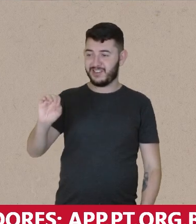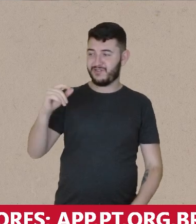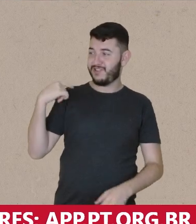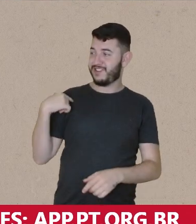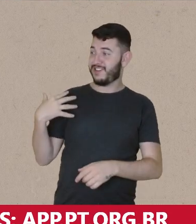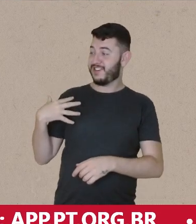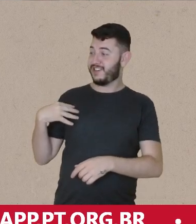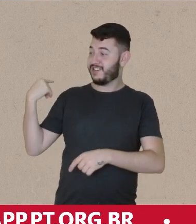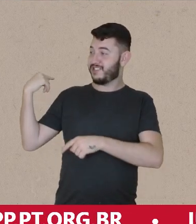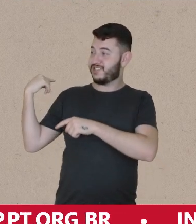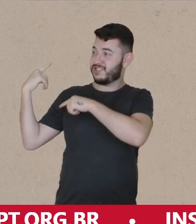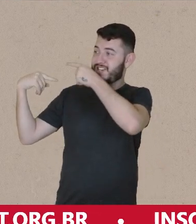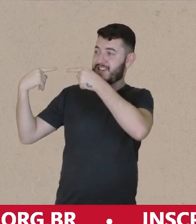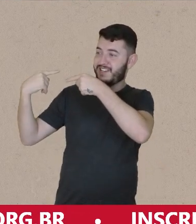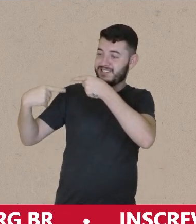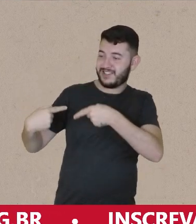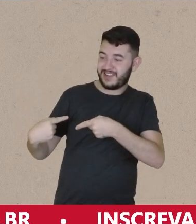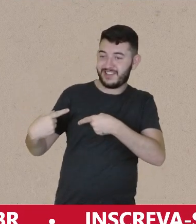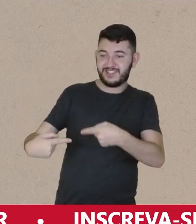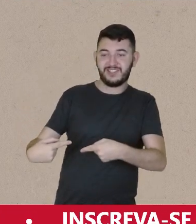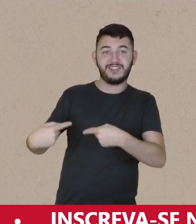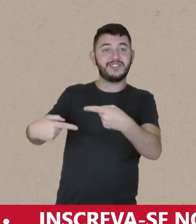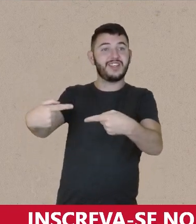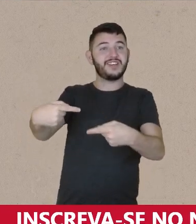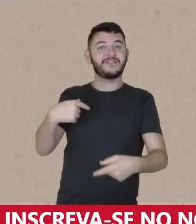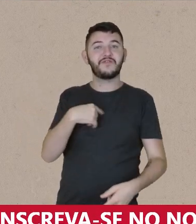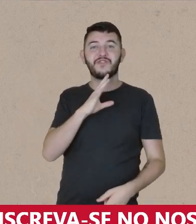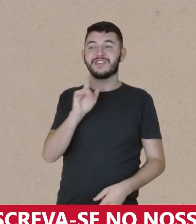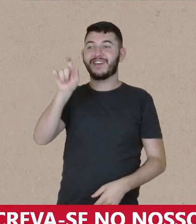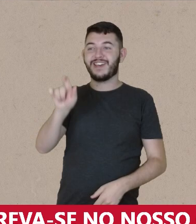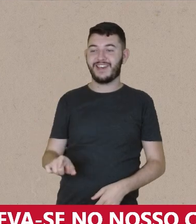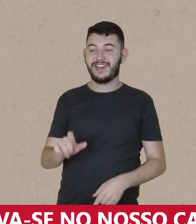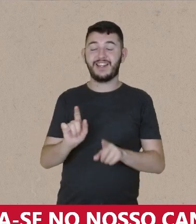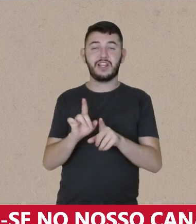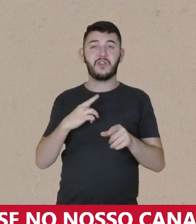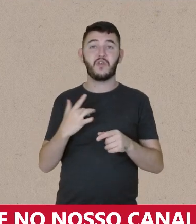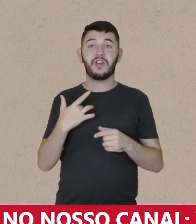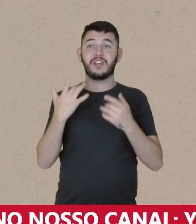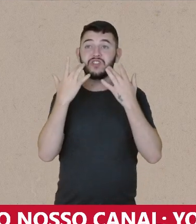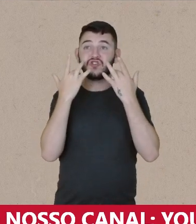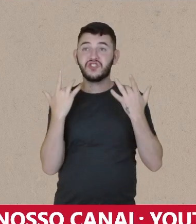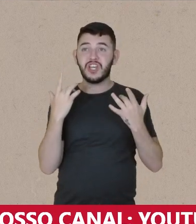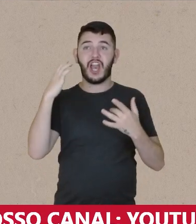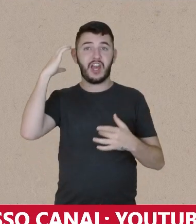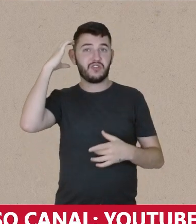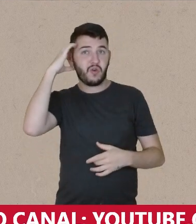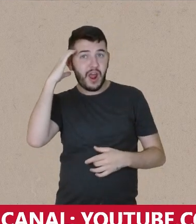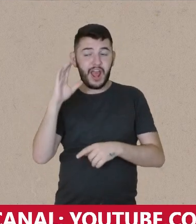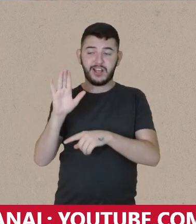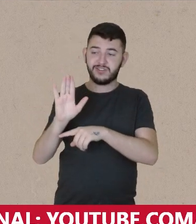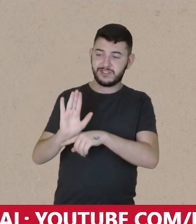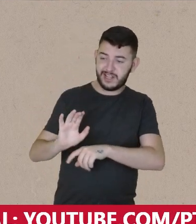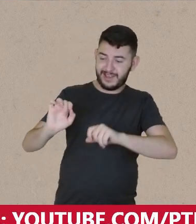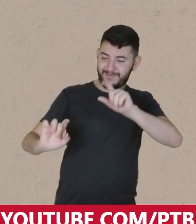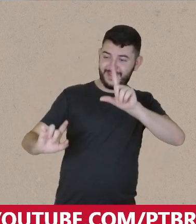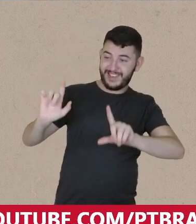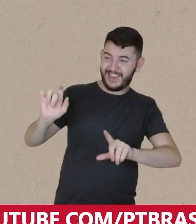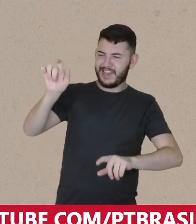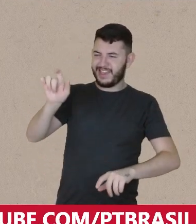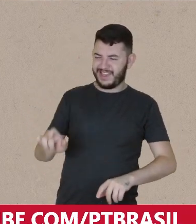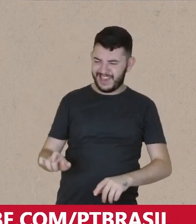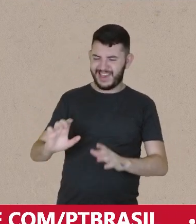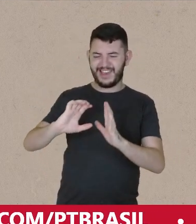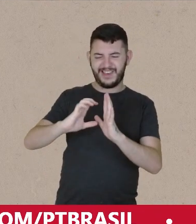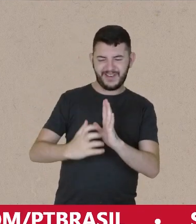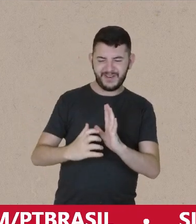viveram com o Serginho no rádio, na televisão, no teatro, no cinema. Serginho. E o Serginho era petista assim, petista,